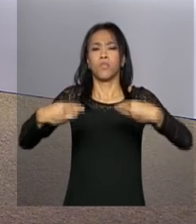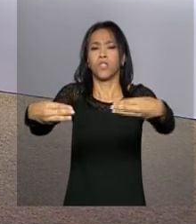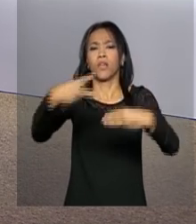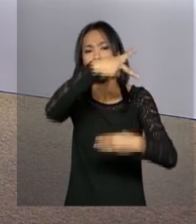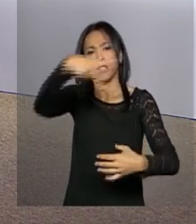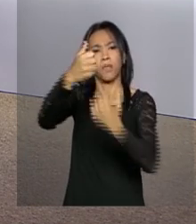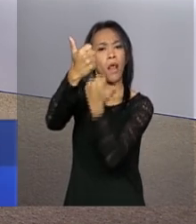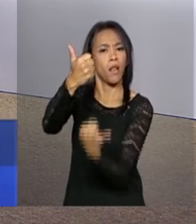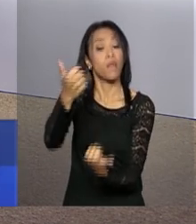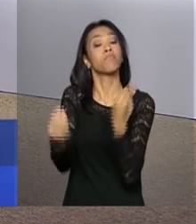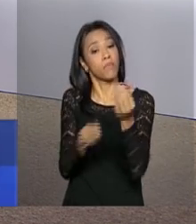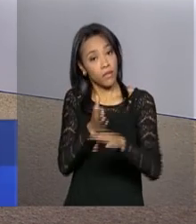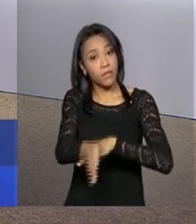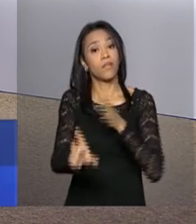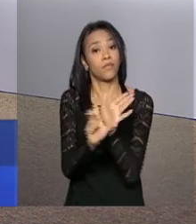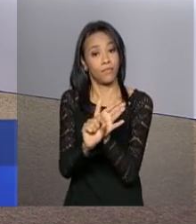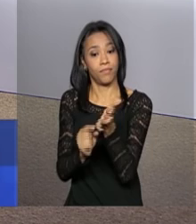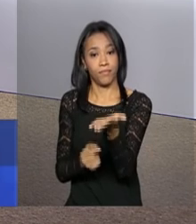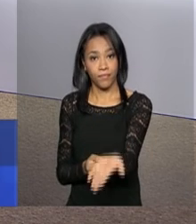Federal também nas nossas redes sociais,